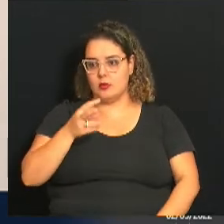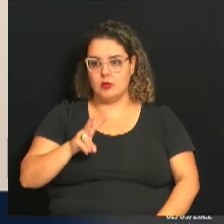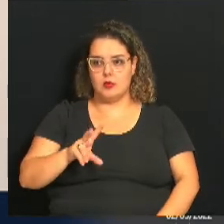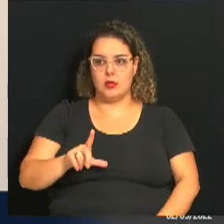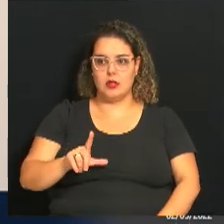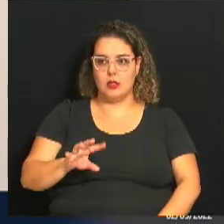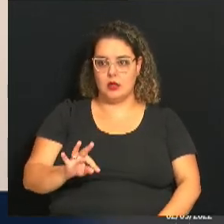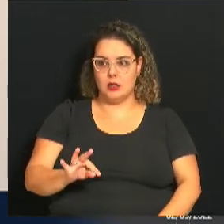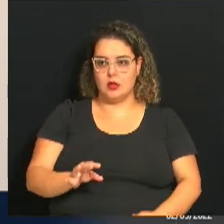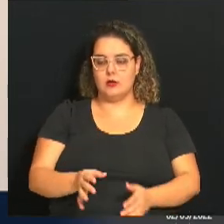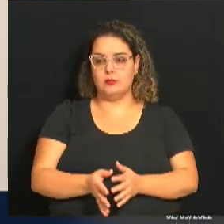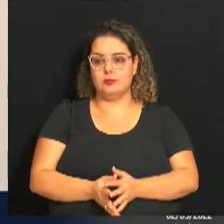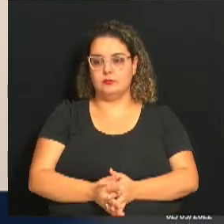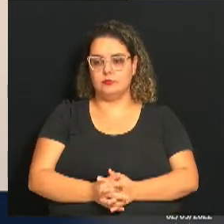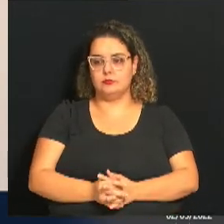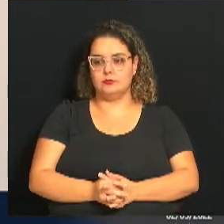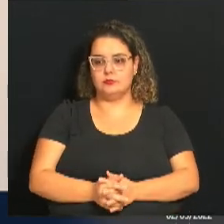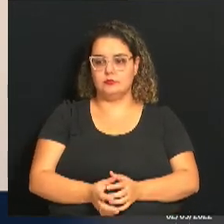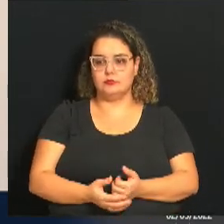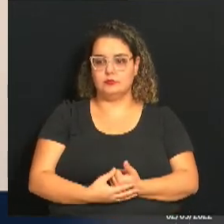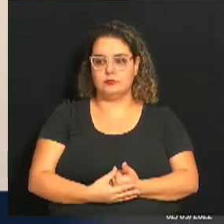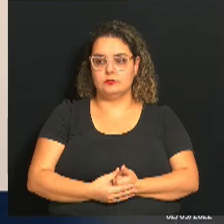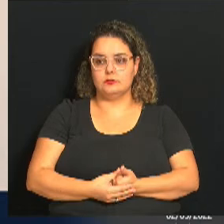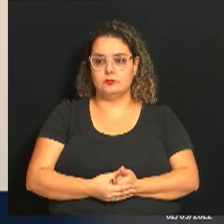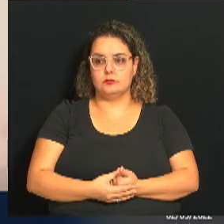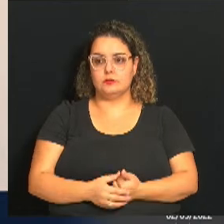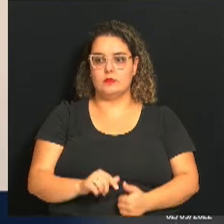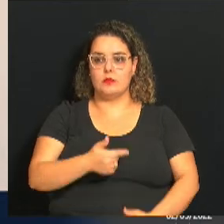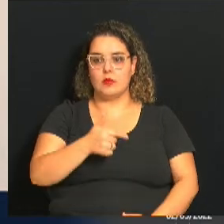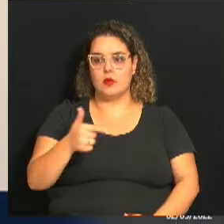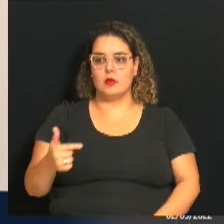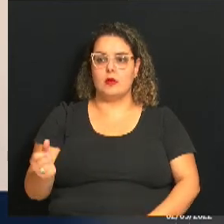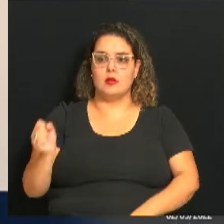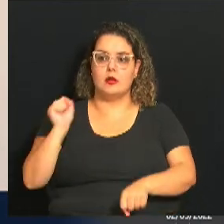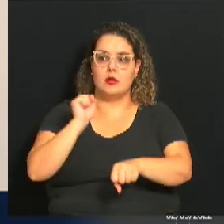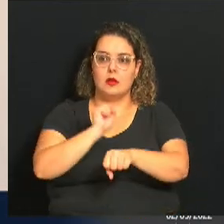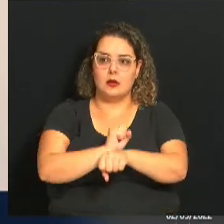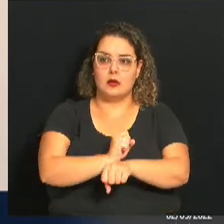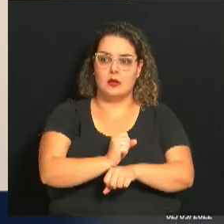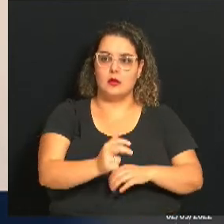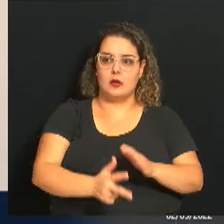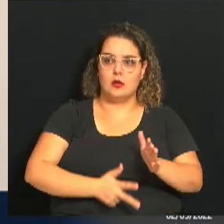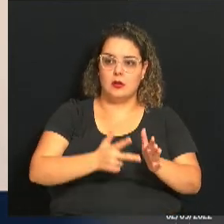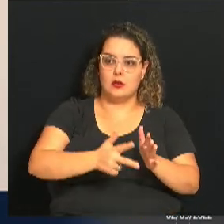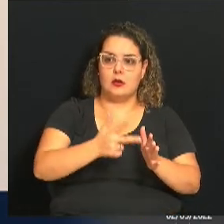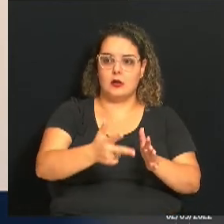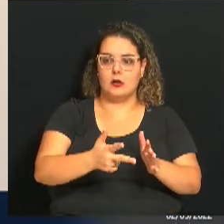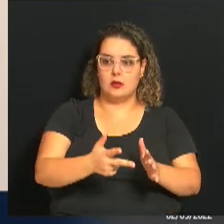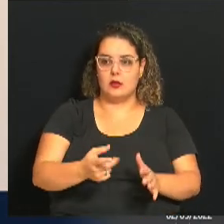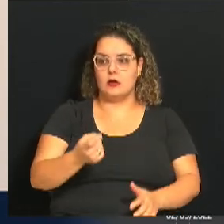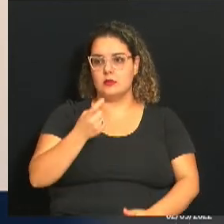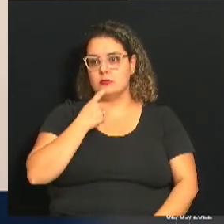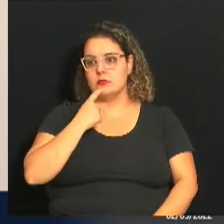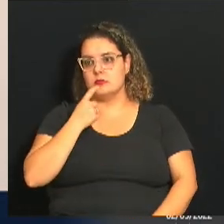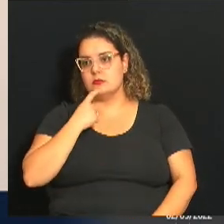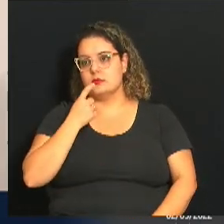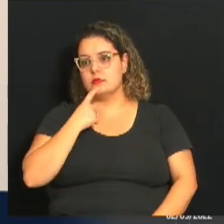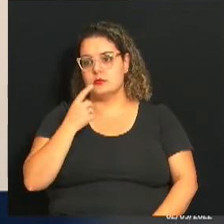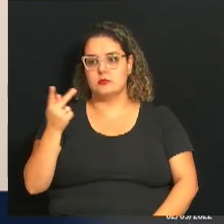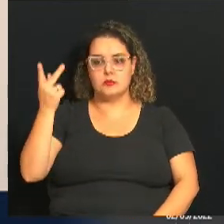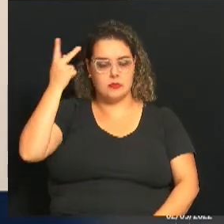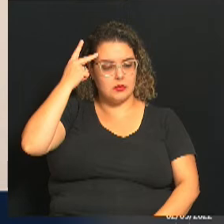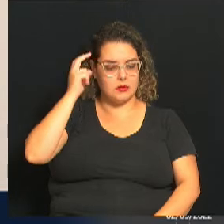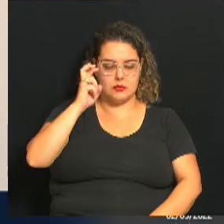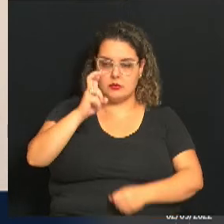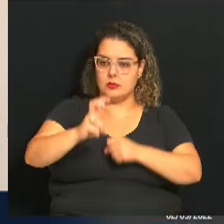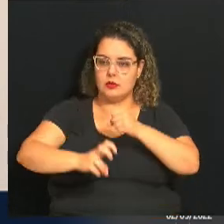possivelmente, para a gente não ter que esperar o trem intercidades vir para Campinas, sabe lá quando, se 5 anos ou se